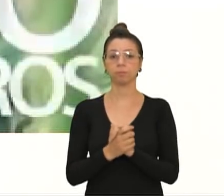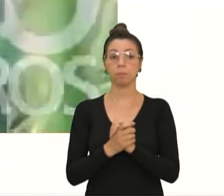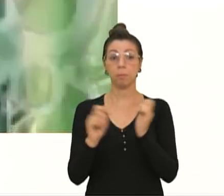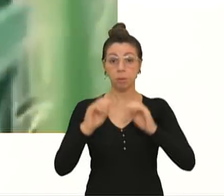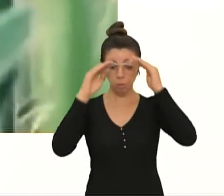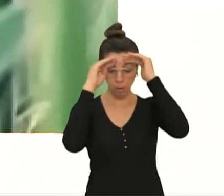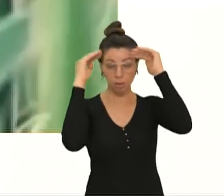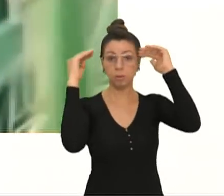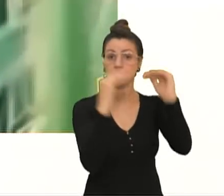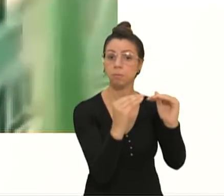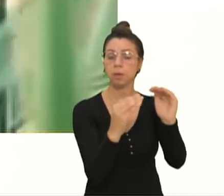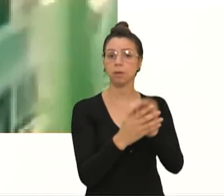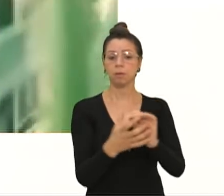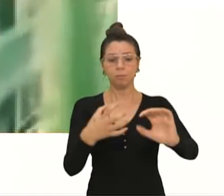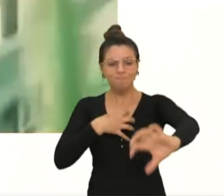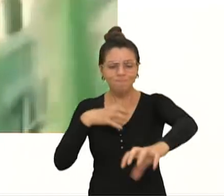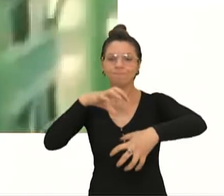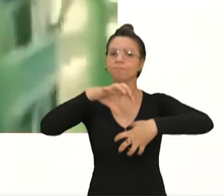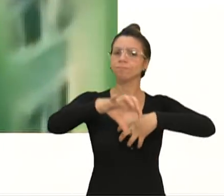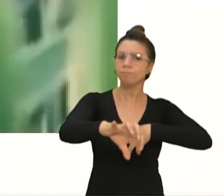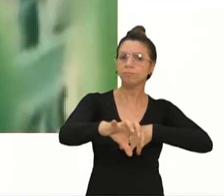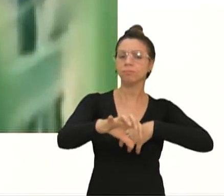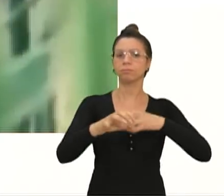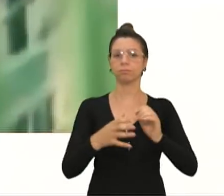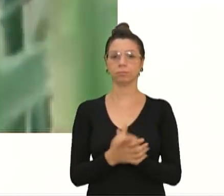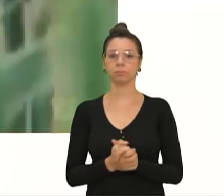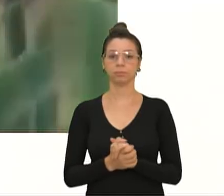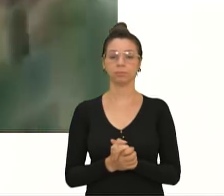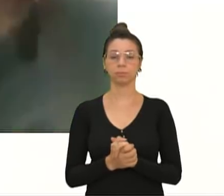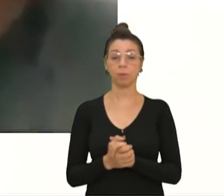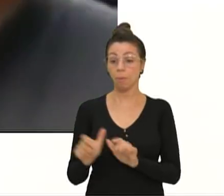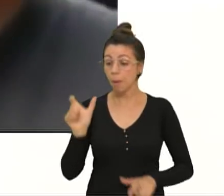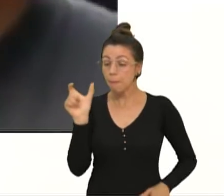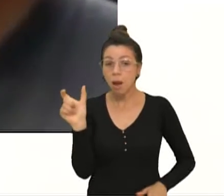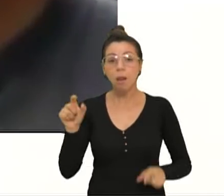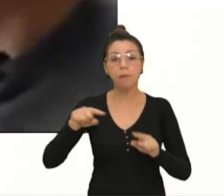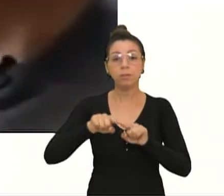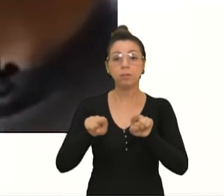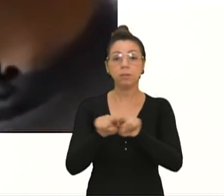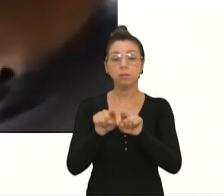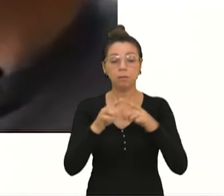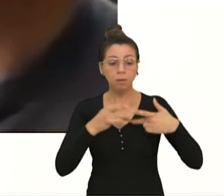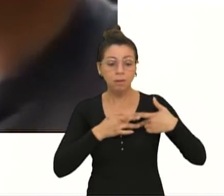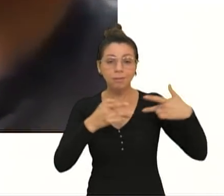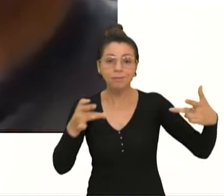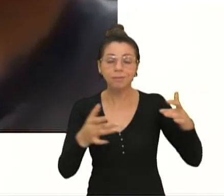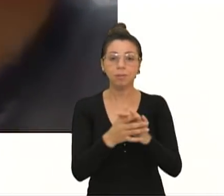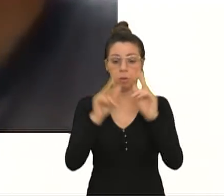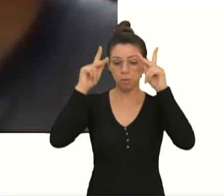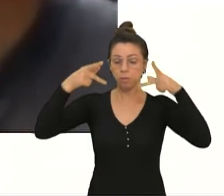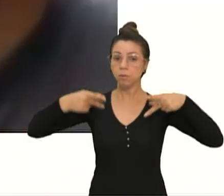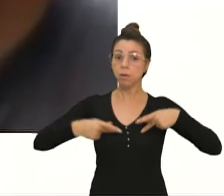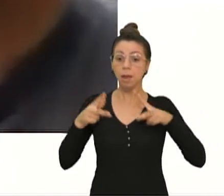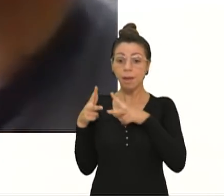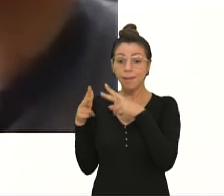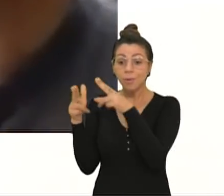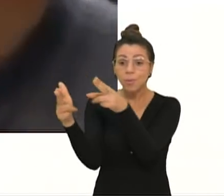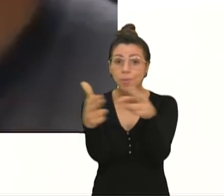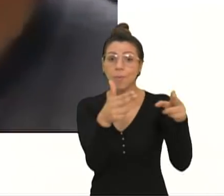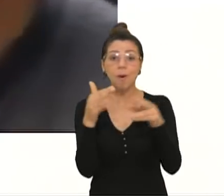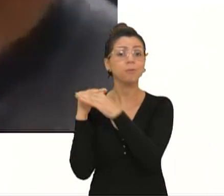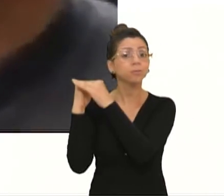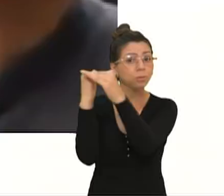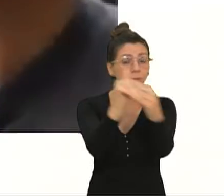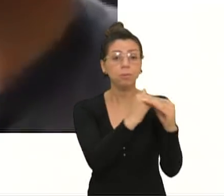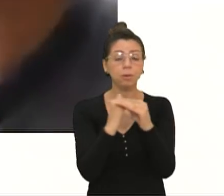outros. Ubuntu é compaixão, partilha, empatia. Ubuntu diz que ser humano é ser como os outros e que ser como